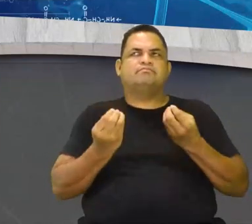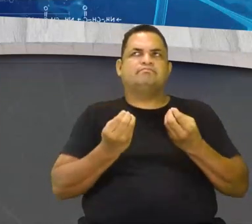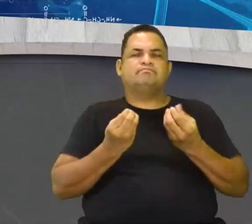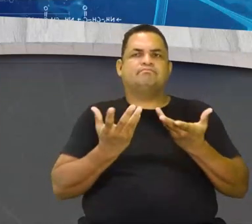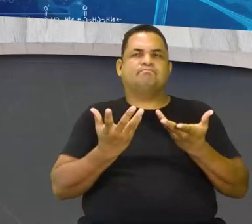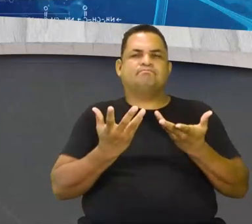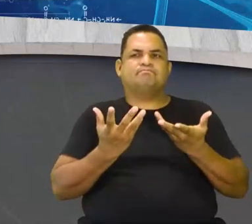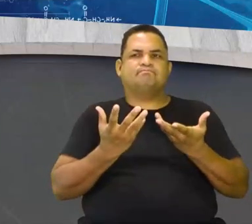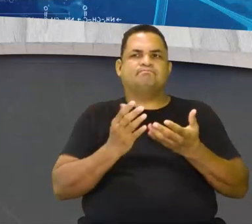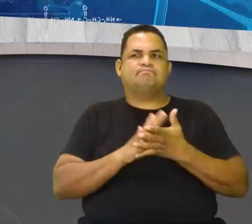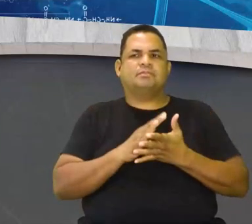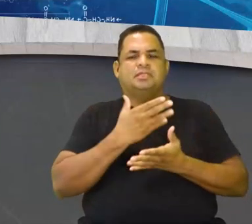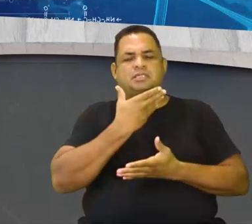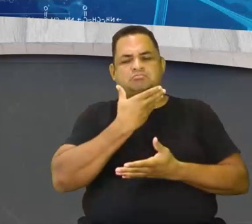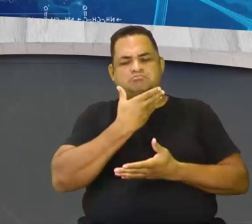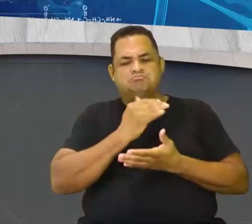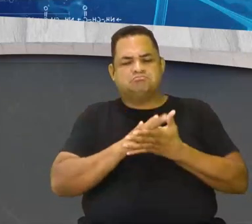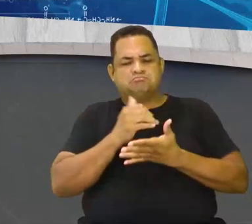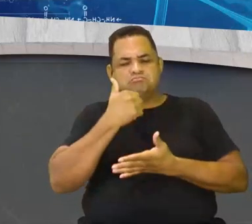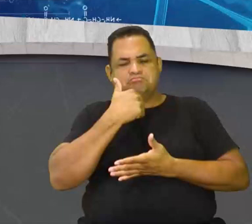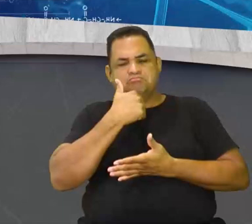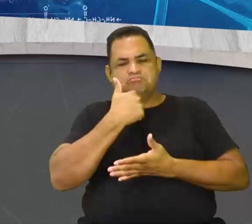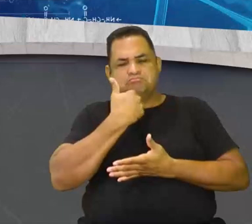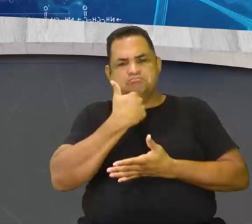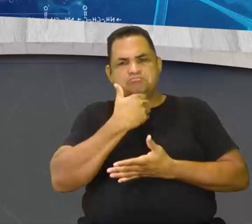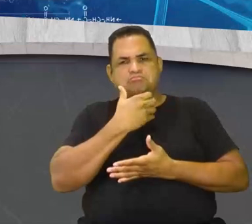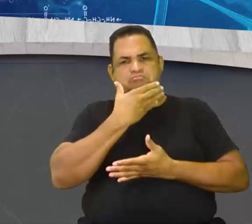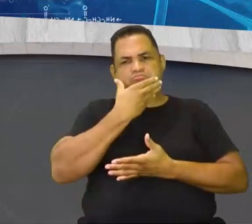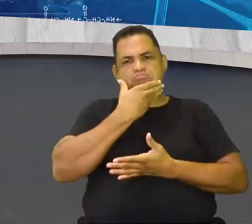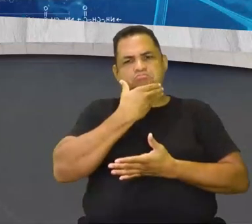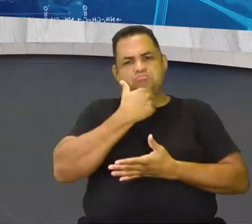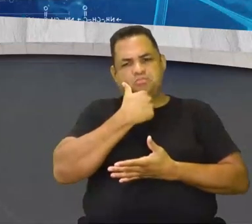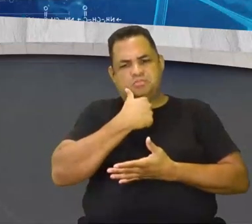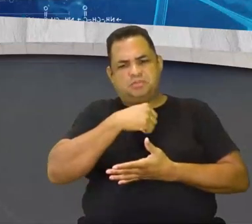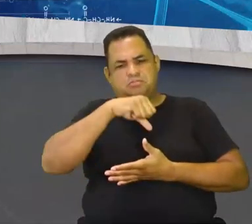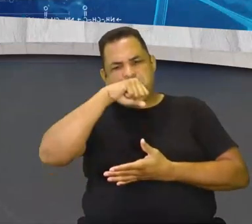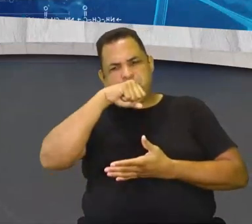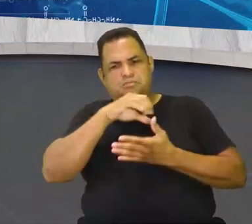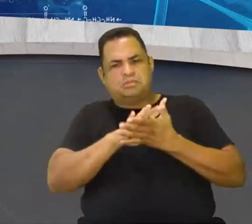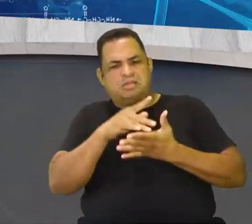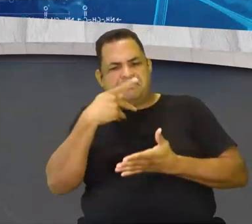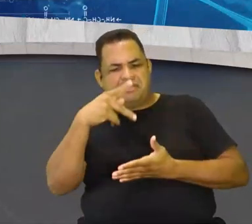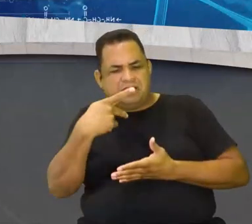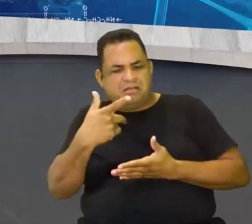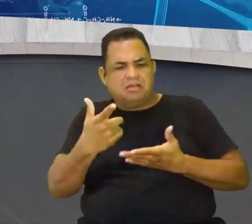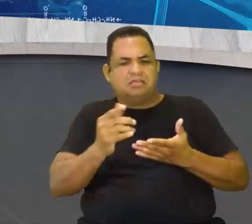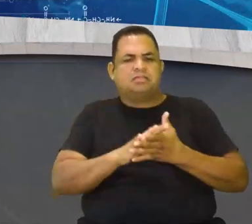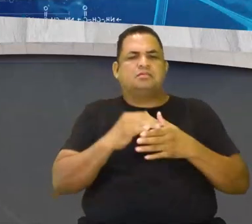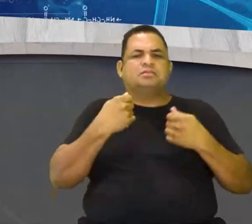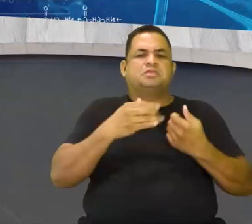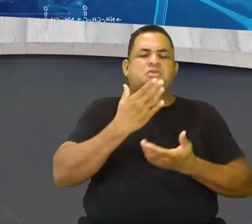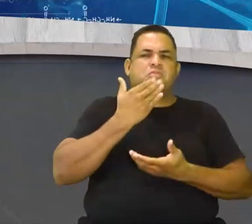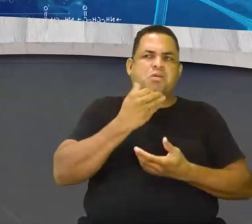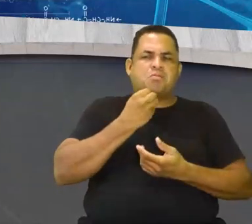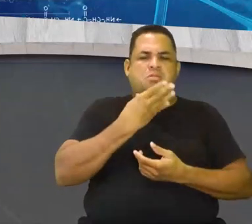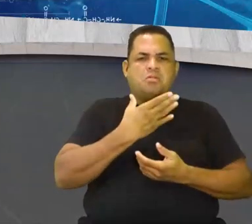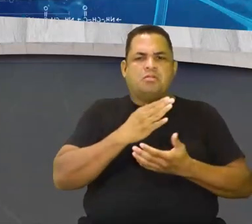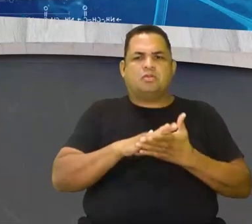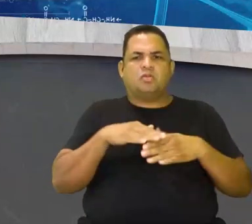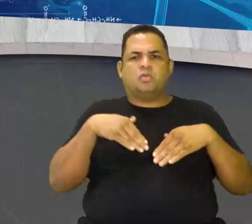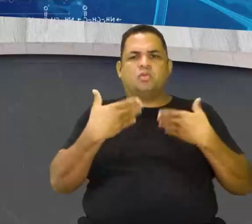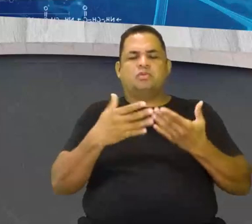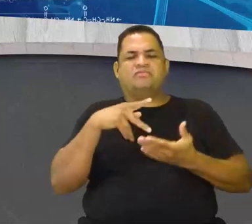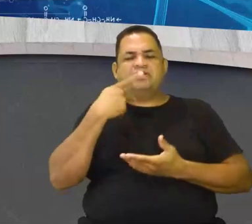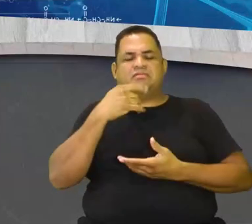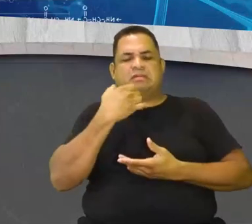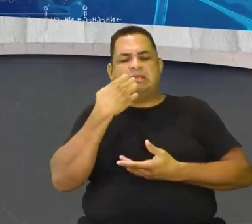assim, ah, minha mãe pega muito no meu pé, ah, minha mãe levou no médico, o médico falou que eu tenho que comer bem. Temos que comer. Quando a gente fala de